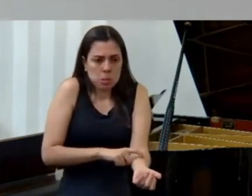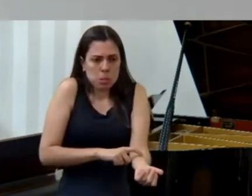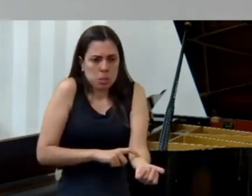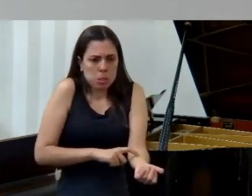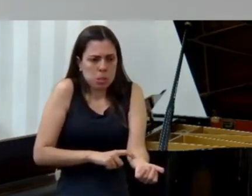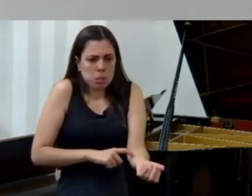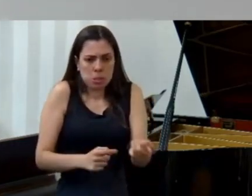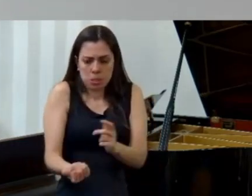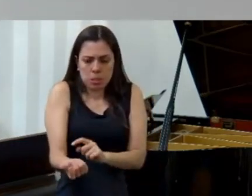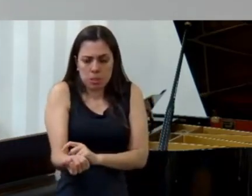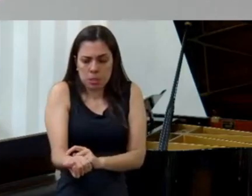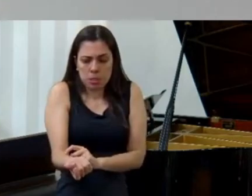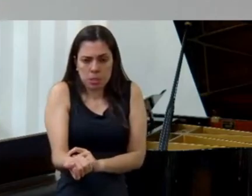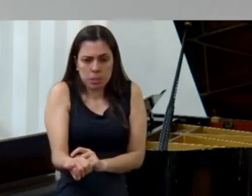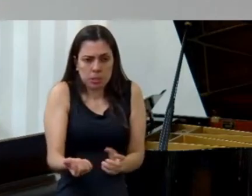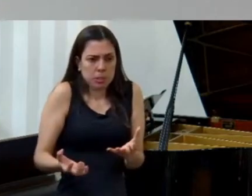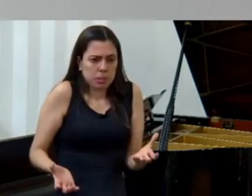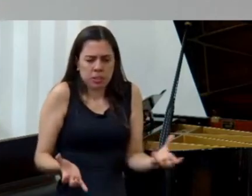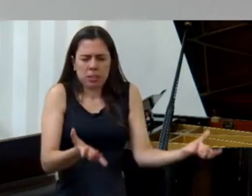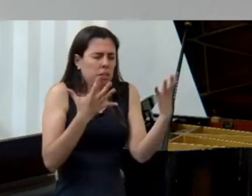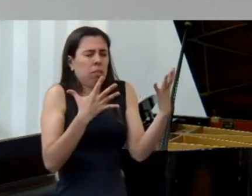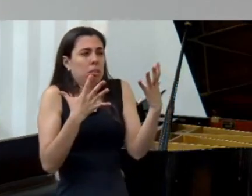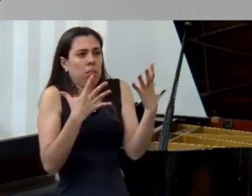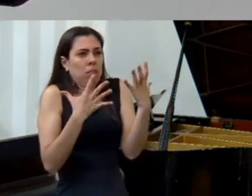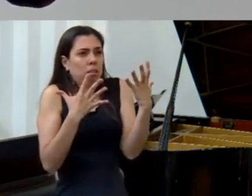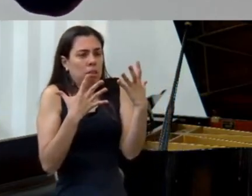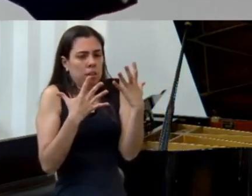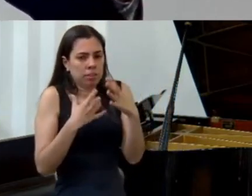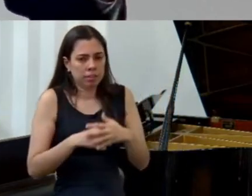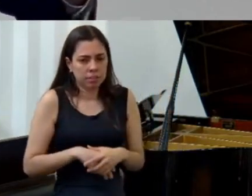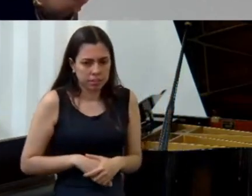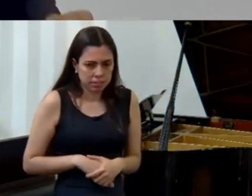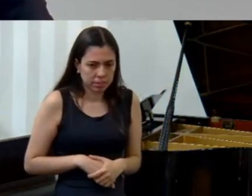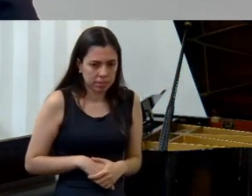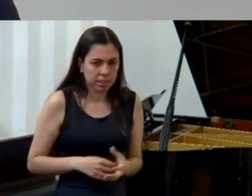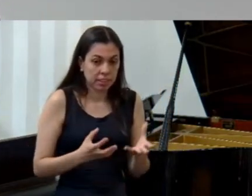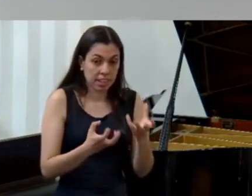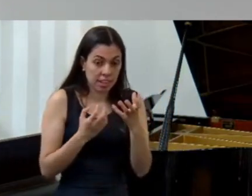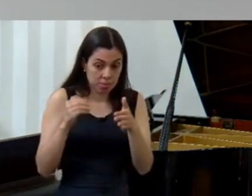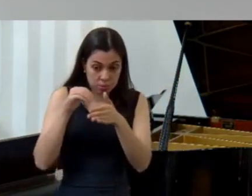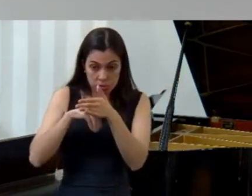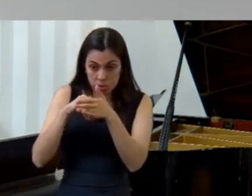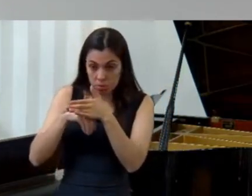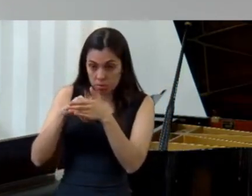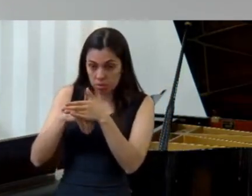ansiedade, essas coisas vêm sobre nós e o que nós queremos? Esconder.